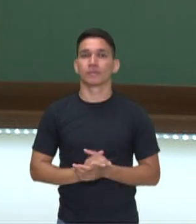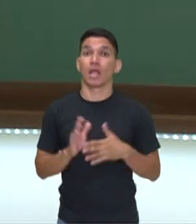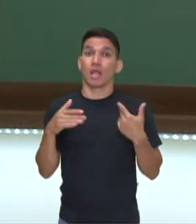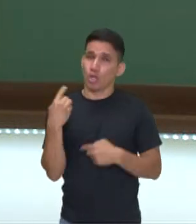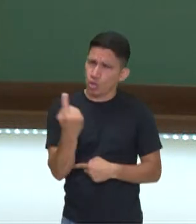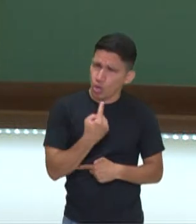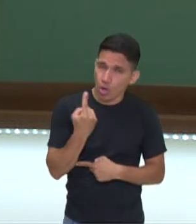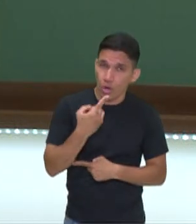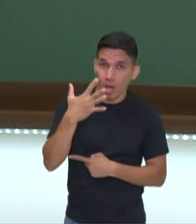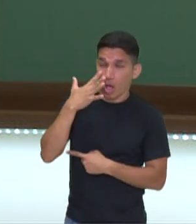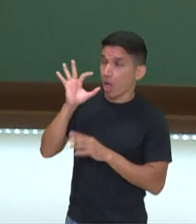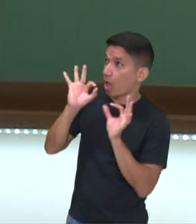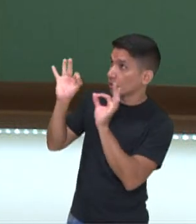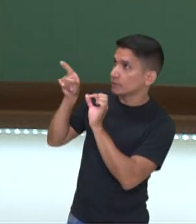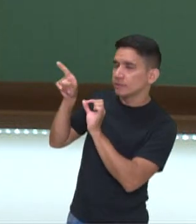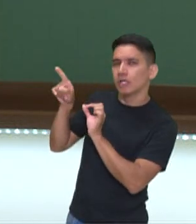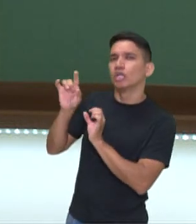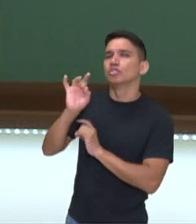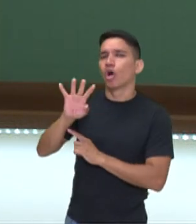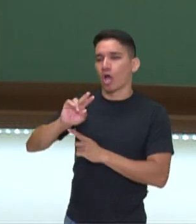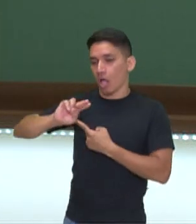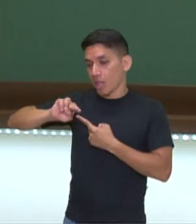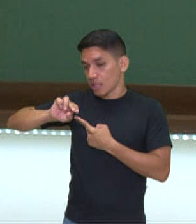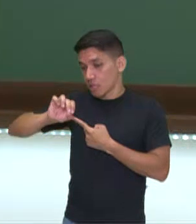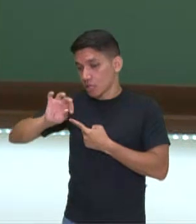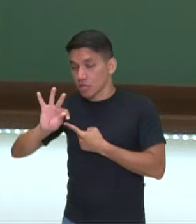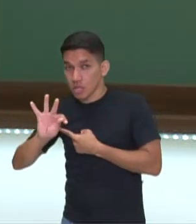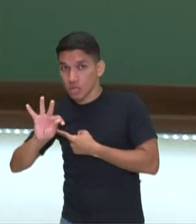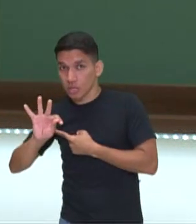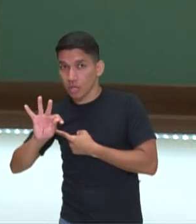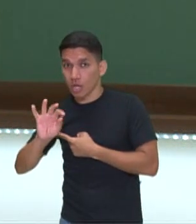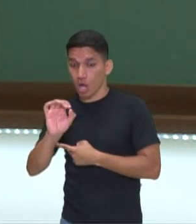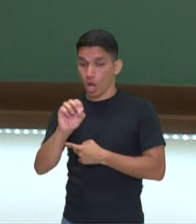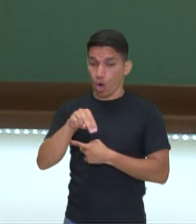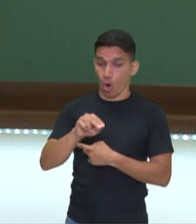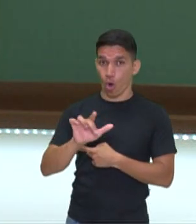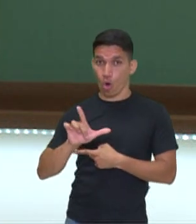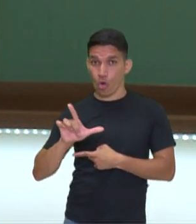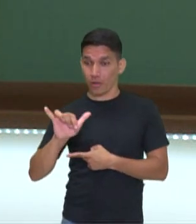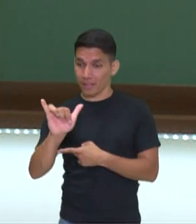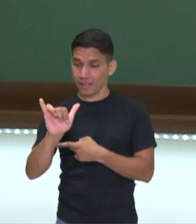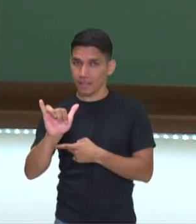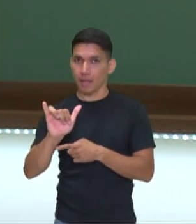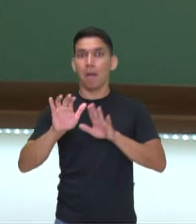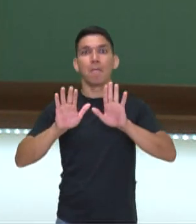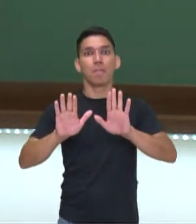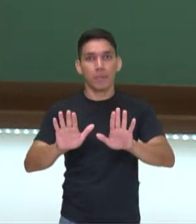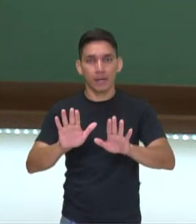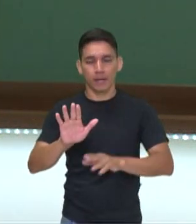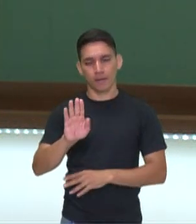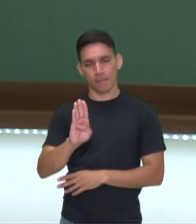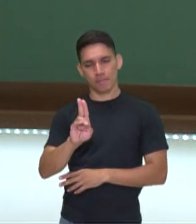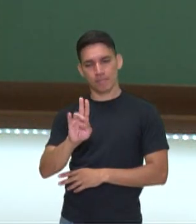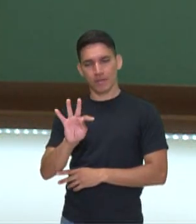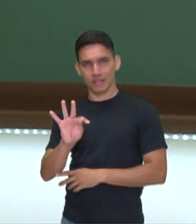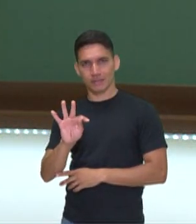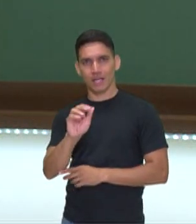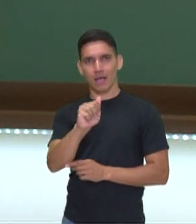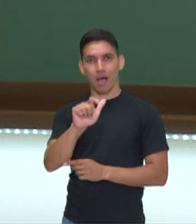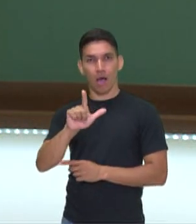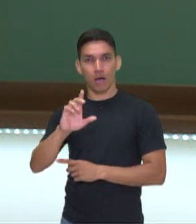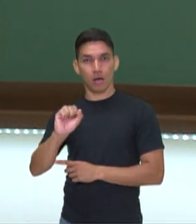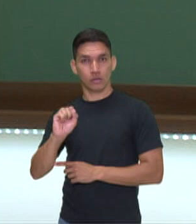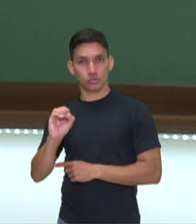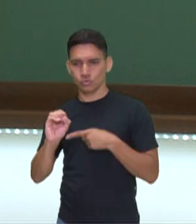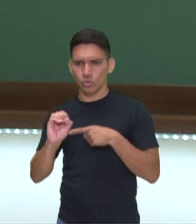not only, but also. Qual das três alternativas eu posso substituir as expressões em